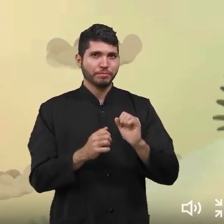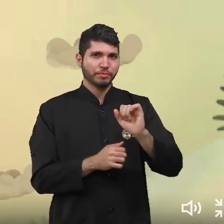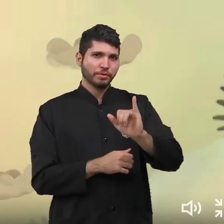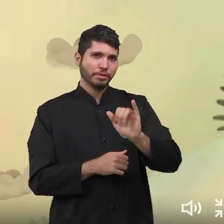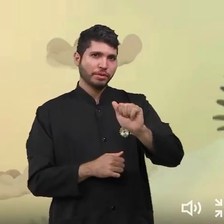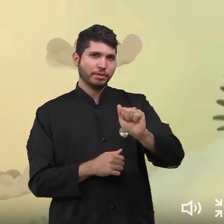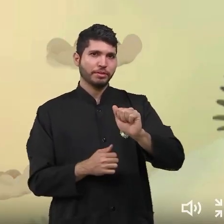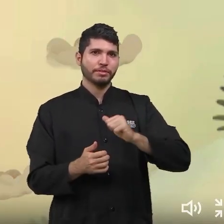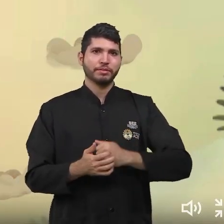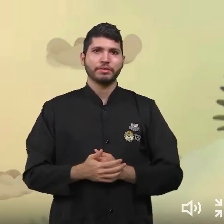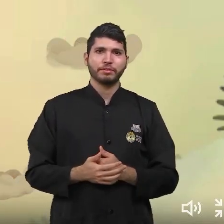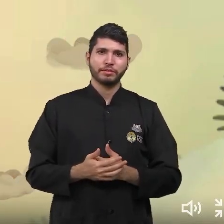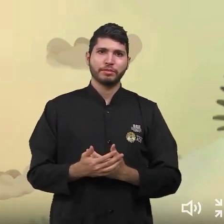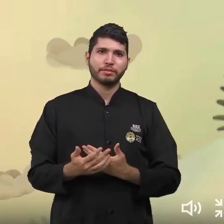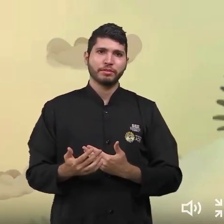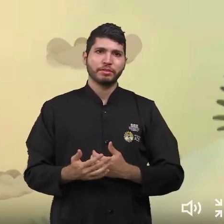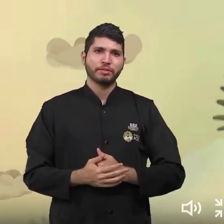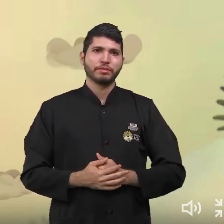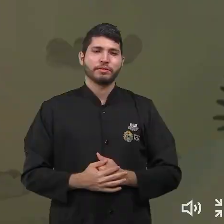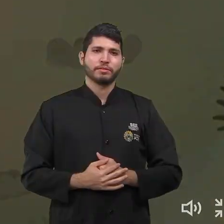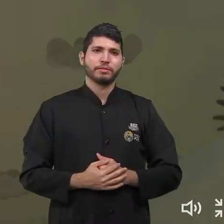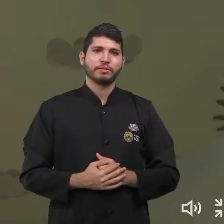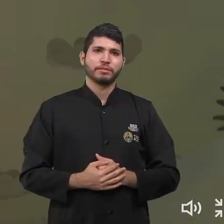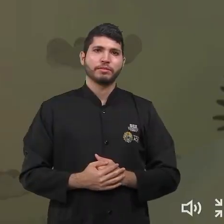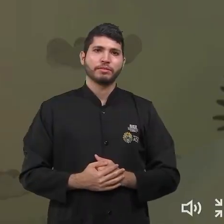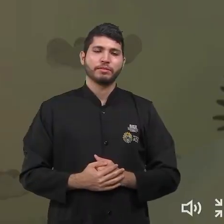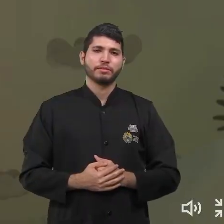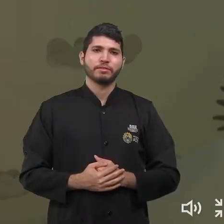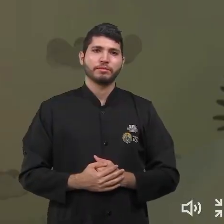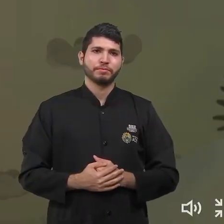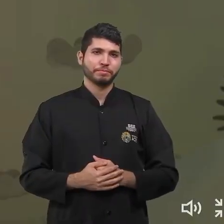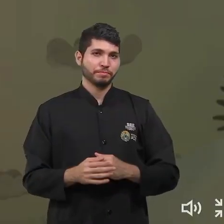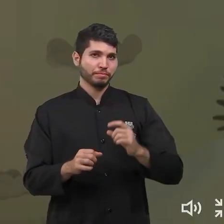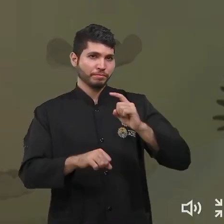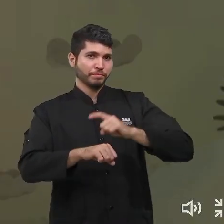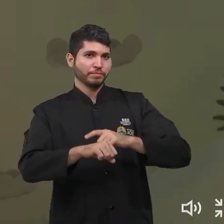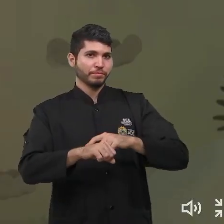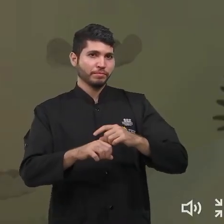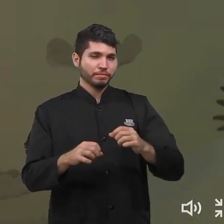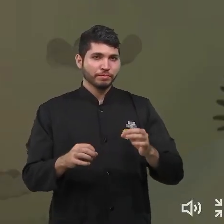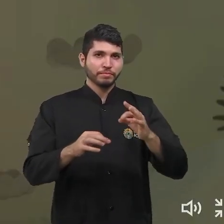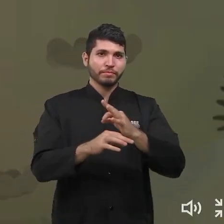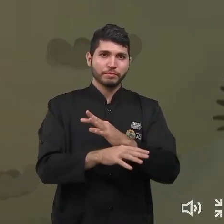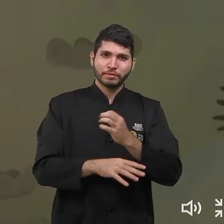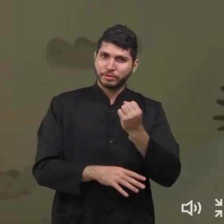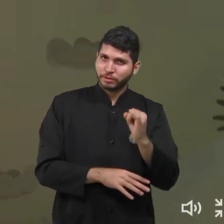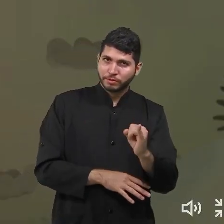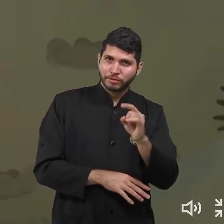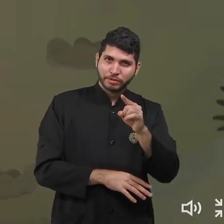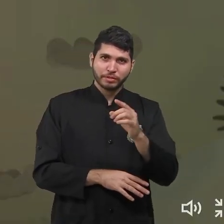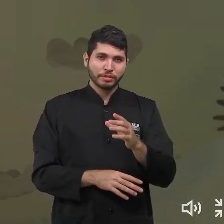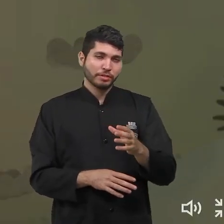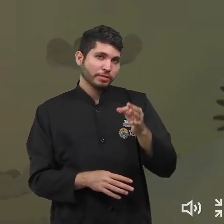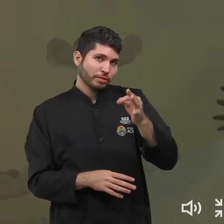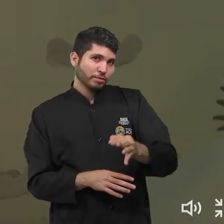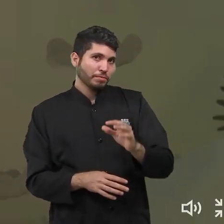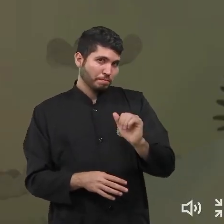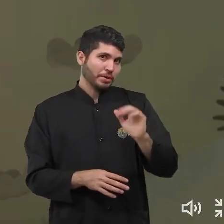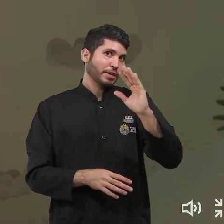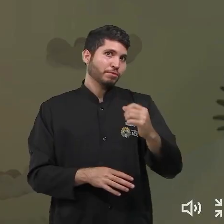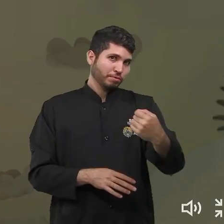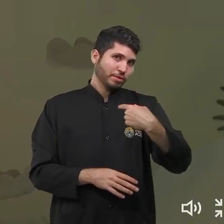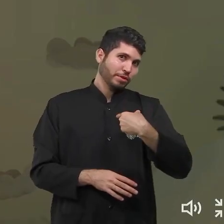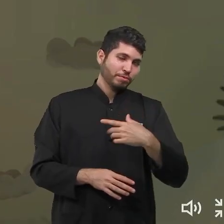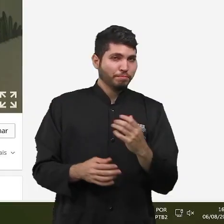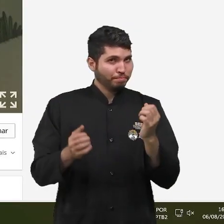ó, estudiaba, ó, beia. Tempo acabou, as topeiras são rápidas, né? Se você acertou aí mais topeiras do que eu, parabéns, eu acertei